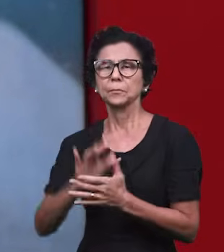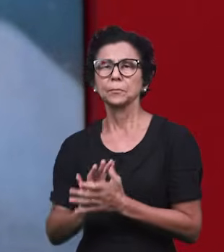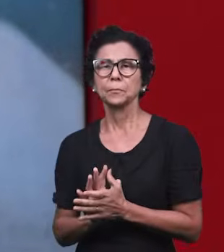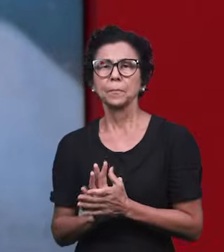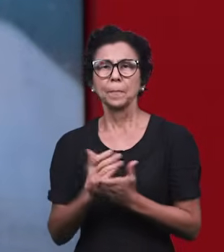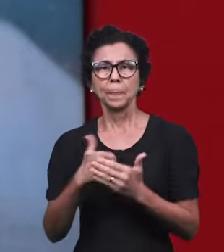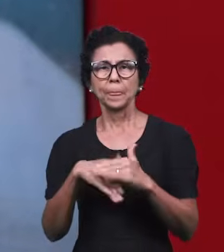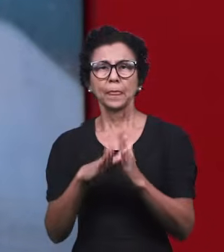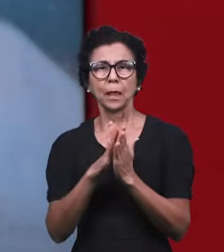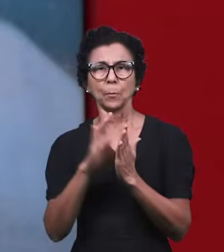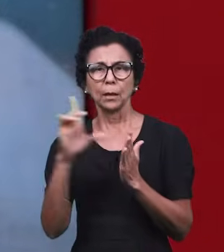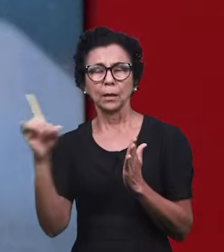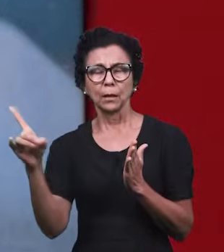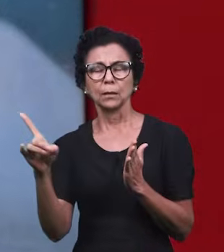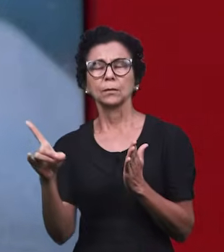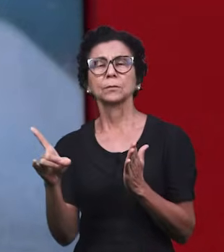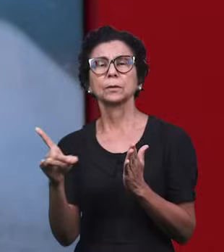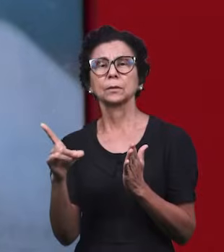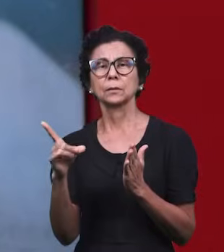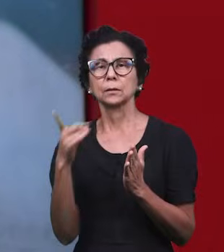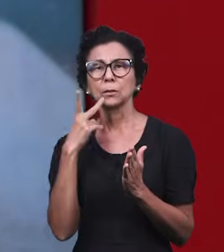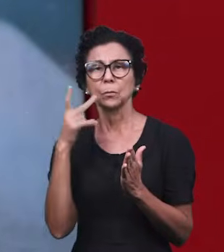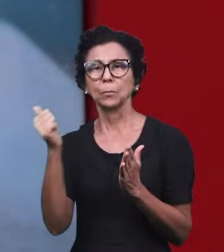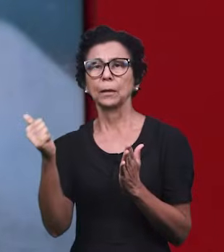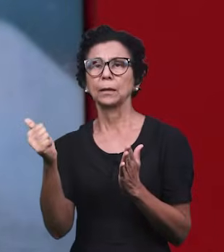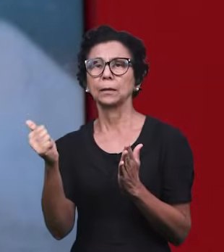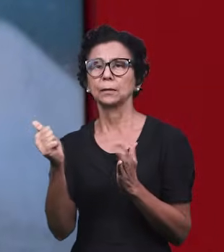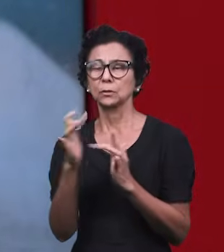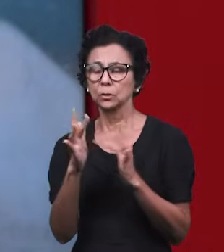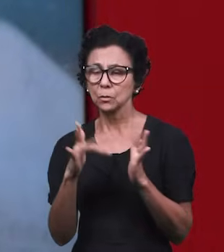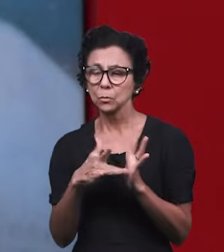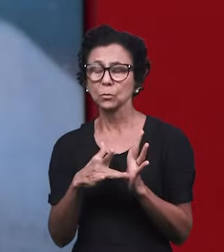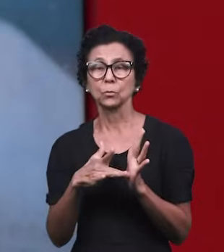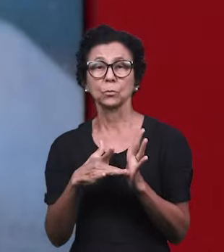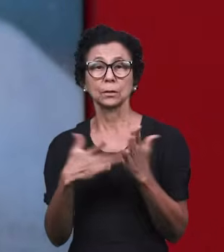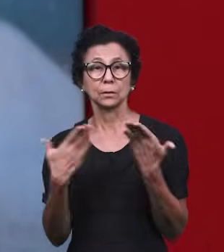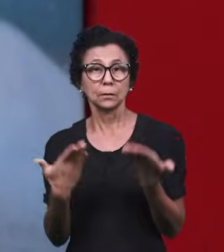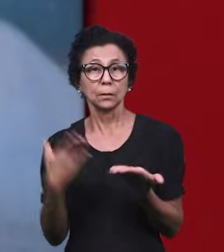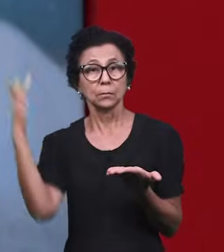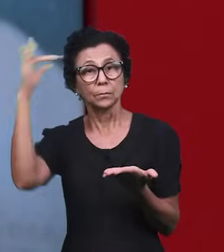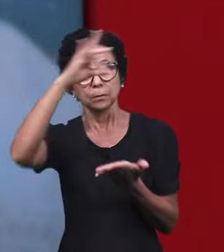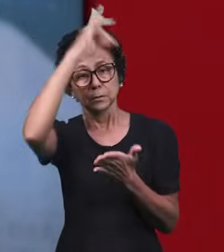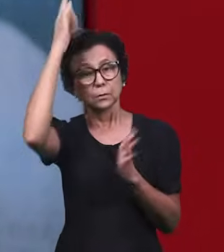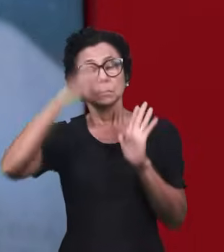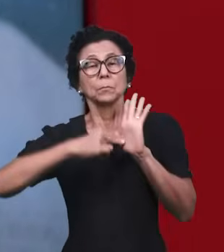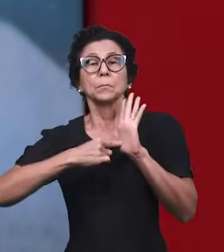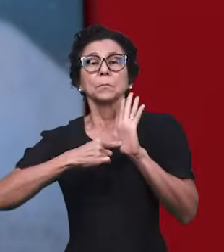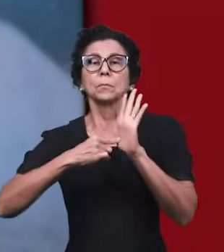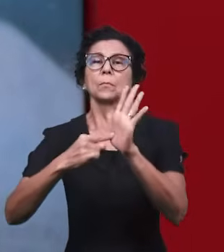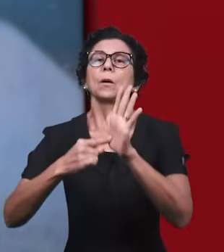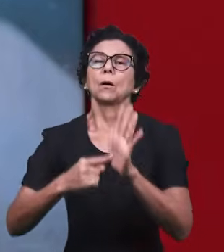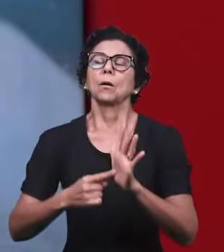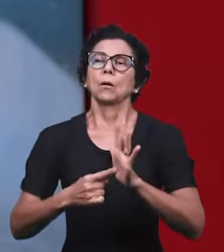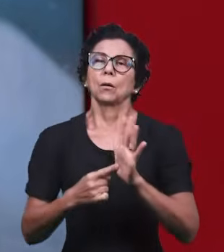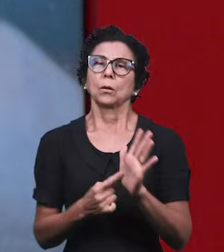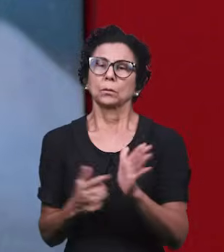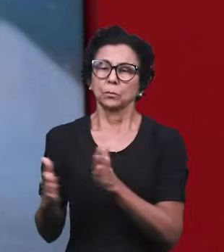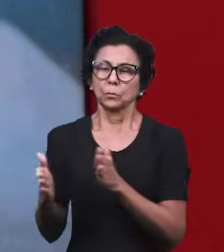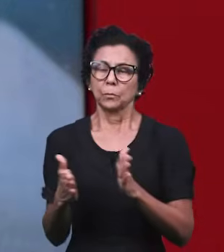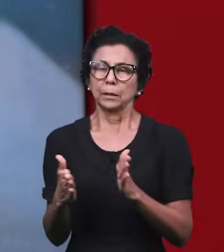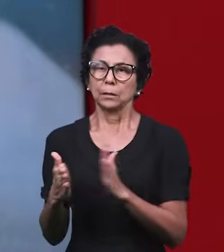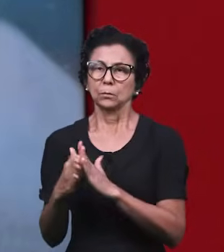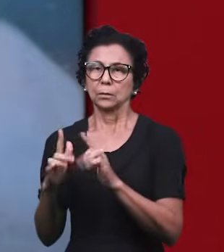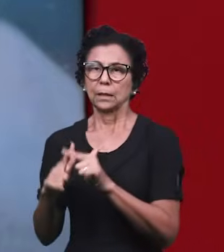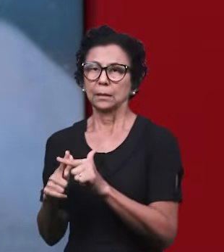Jesus. E anunciará aquilo que há de vir, ou seja, é o Espírito Santo que mostra dentro da caminhada, da jornada